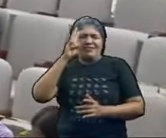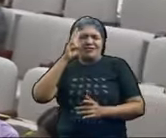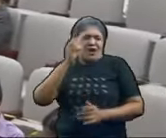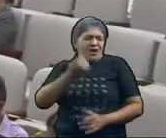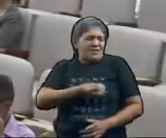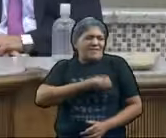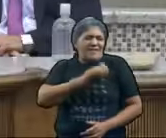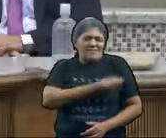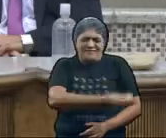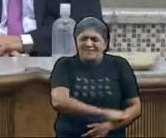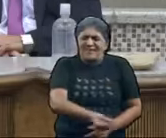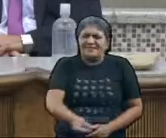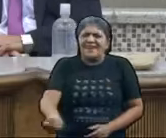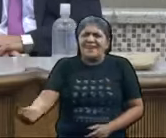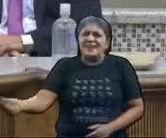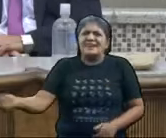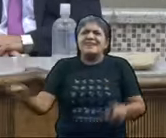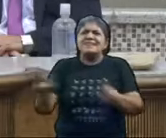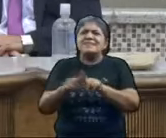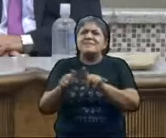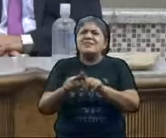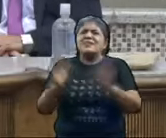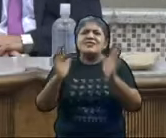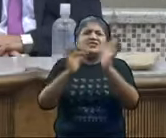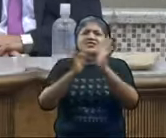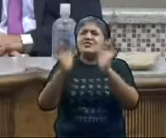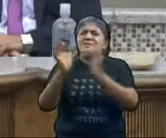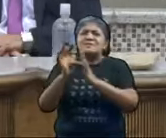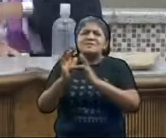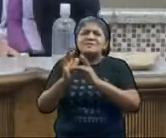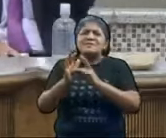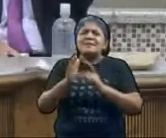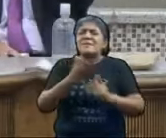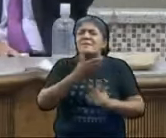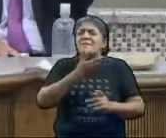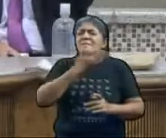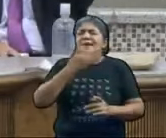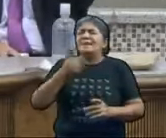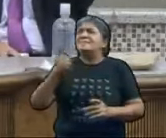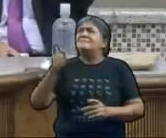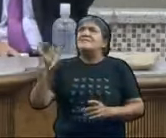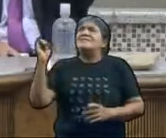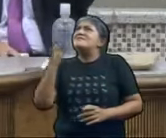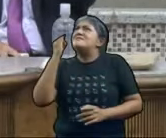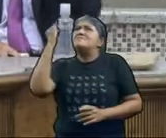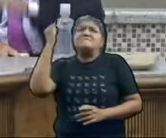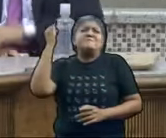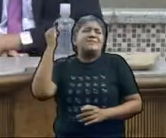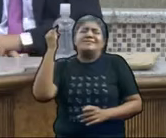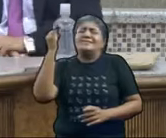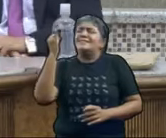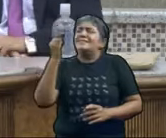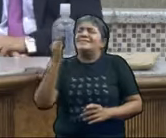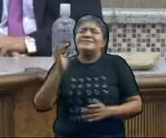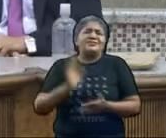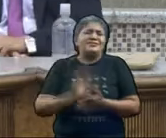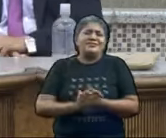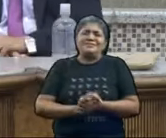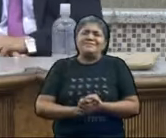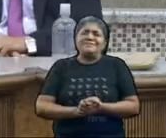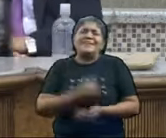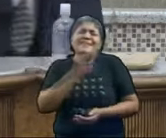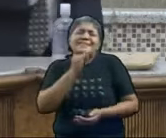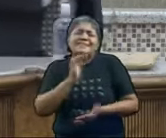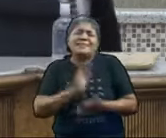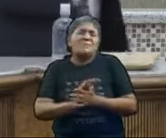será o centro da cidade de Deus. Lá, as atenções de todos os moradores daquela cidade